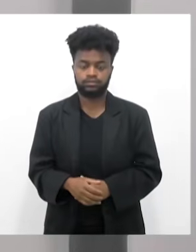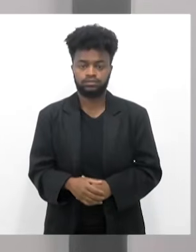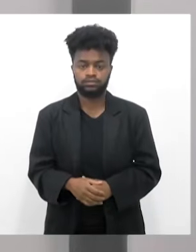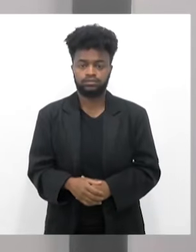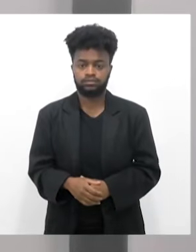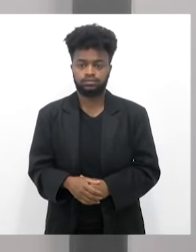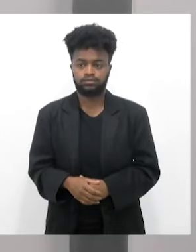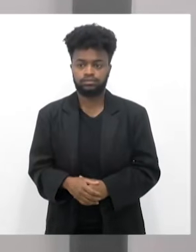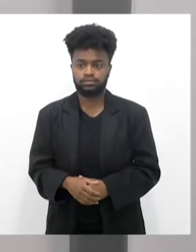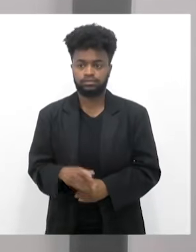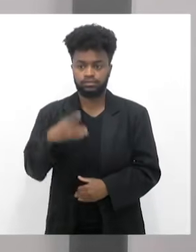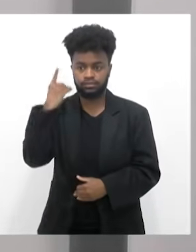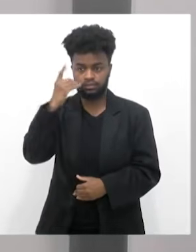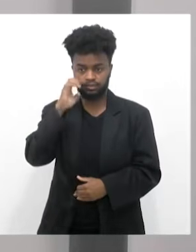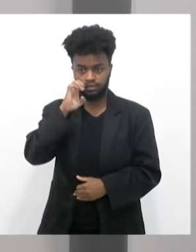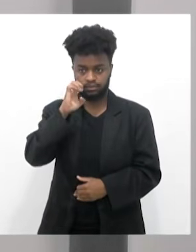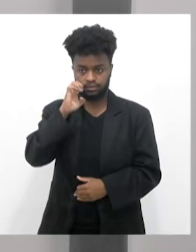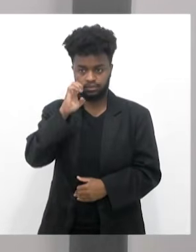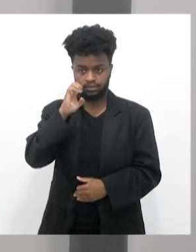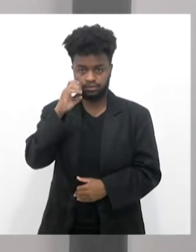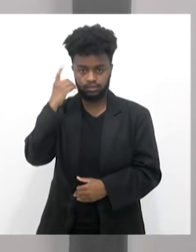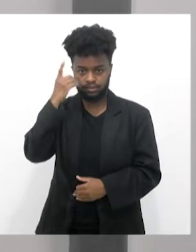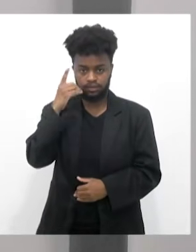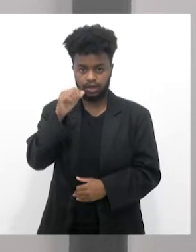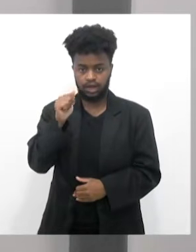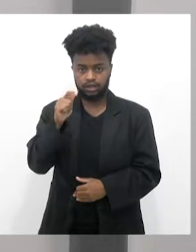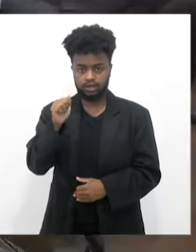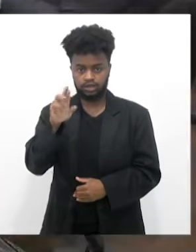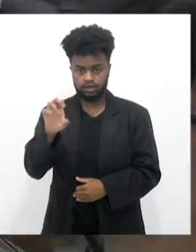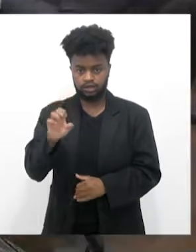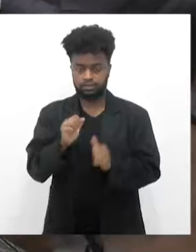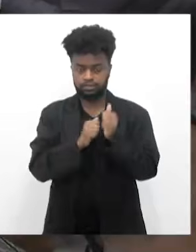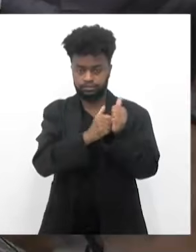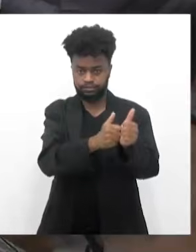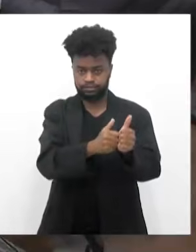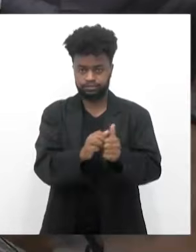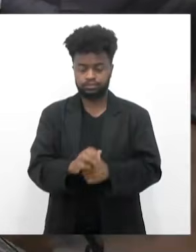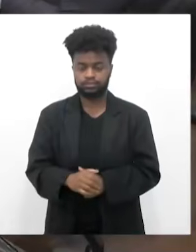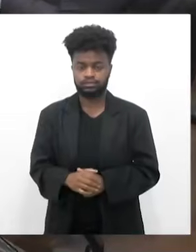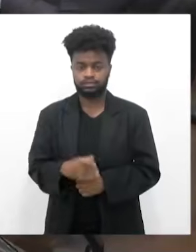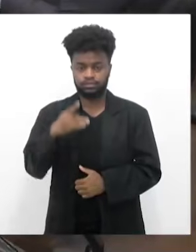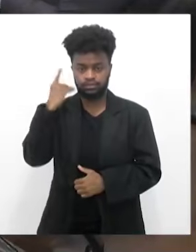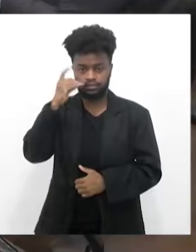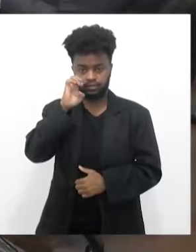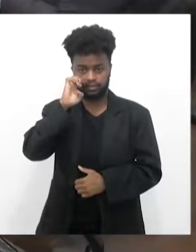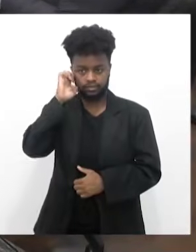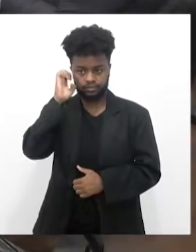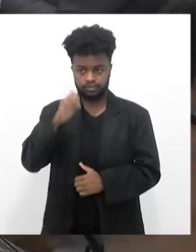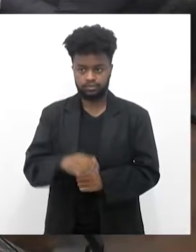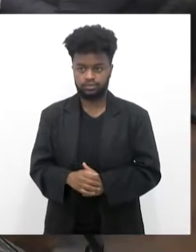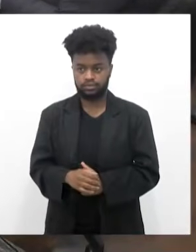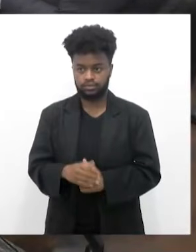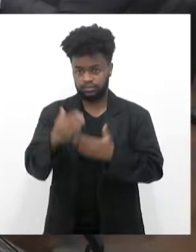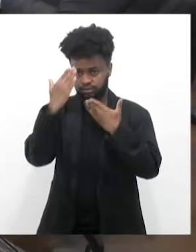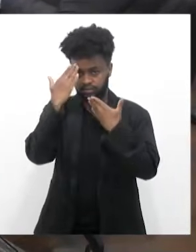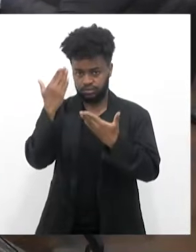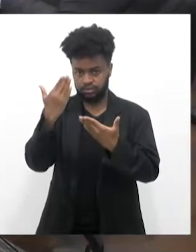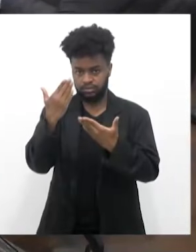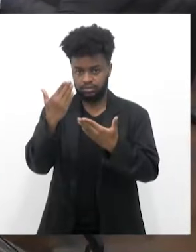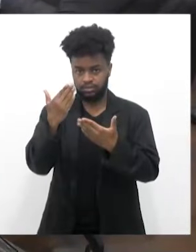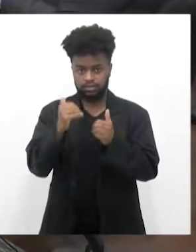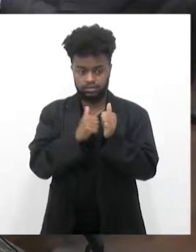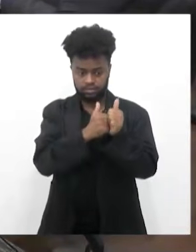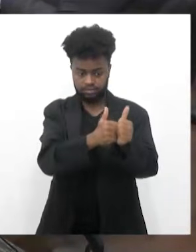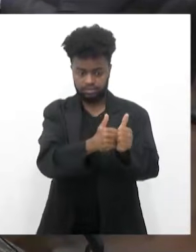divergência. Como vota a deputado Quinoploc? Com o relator. Como vota a deputada Érica, agradecendo Com o a relator.